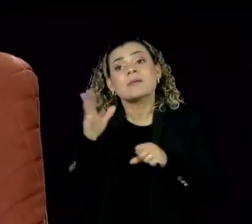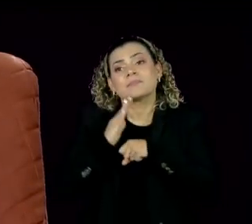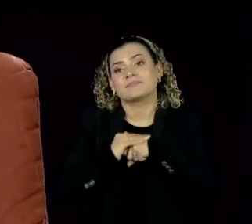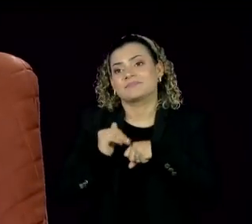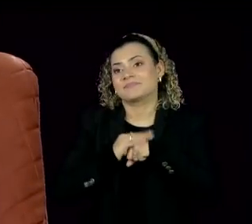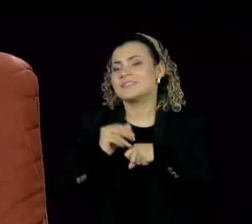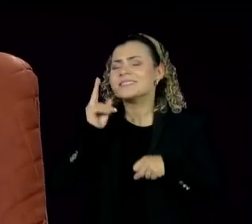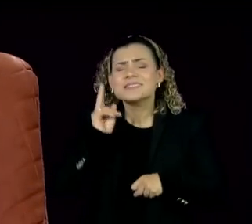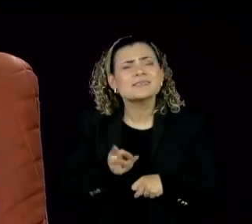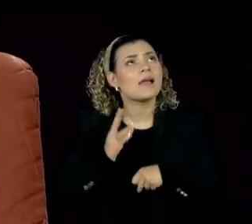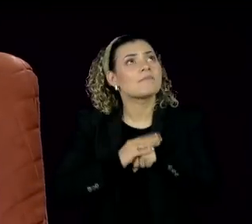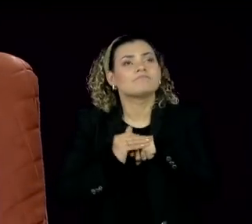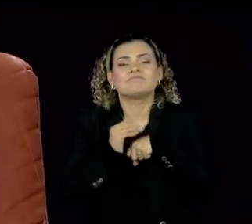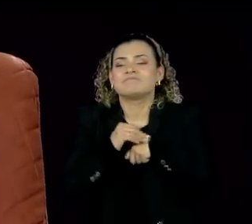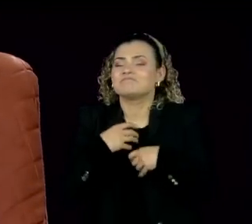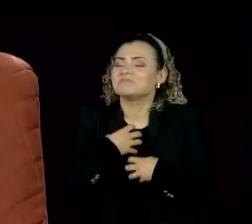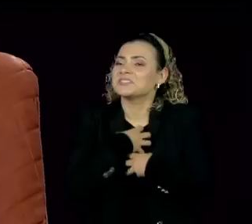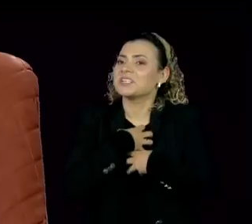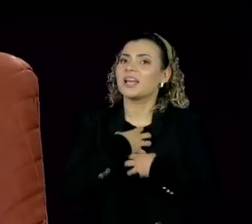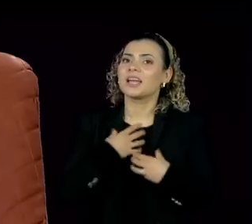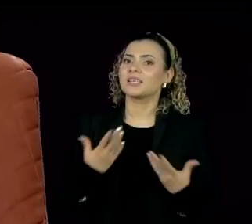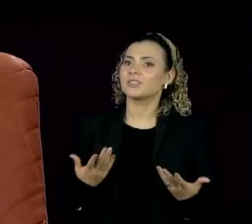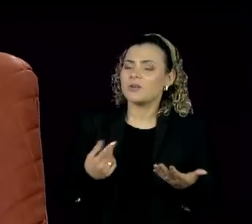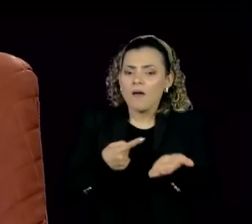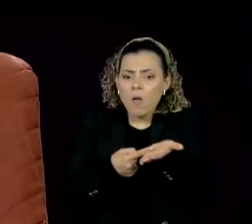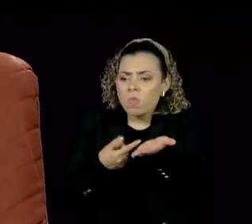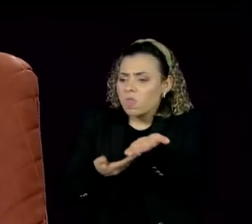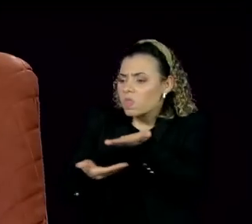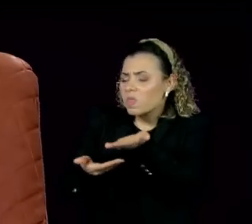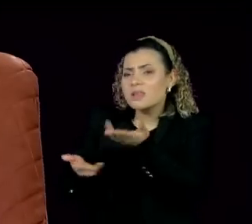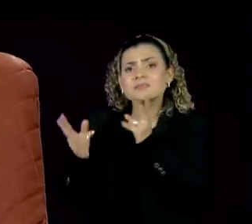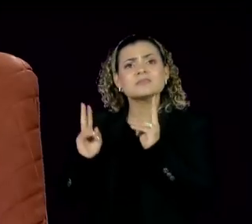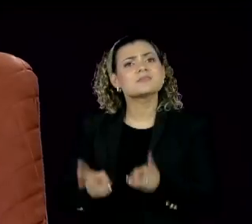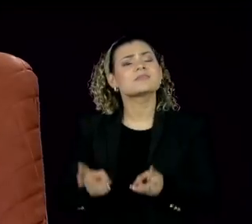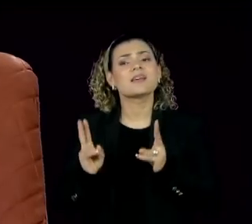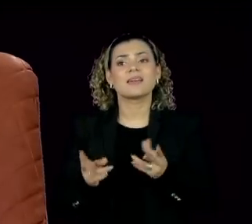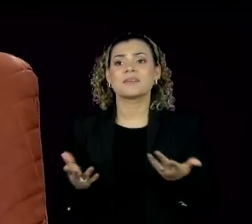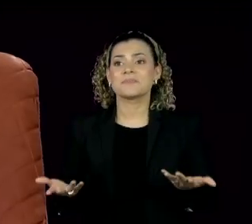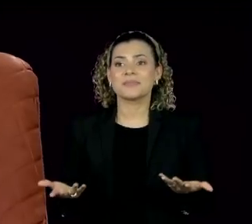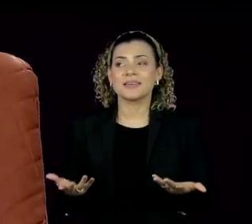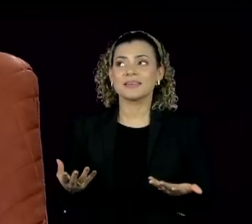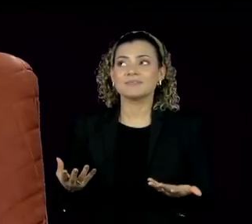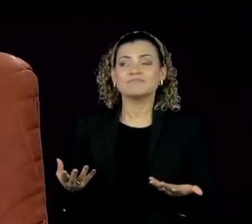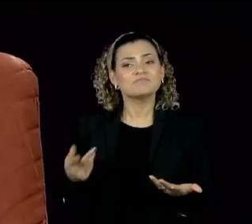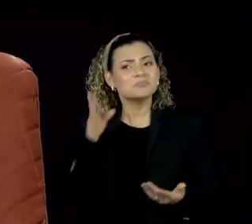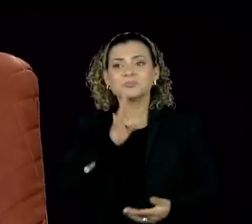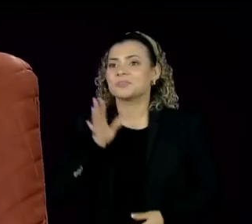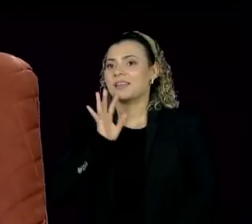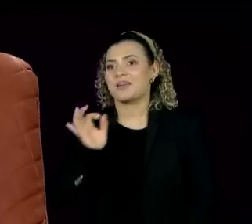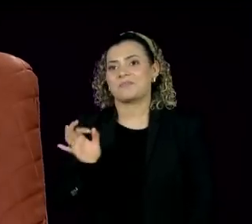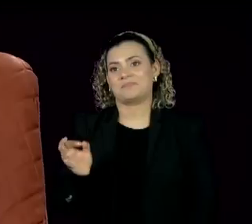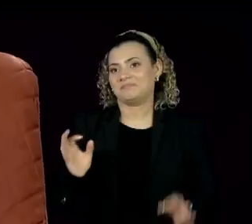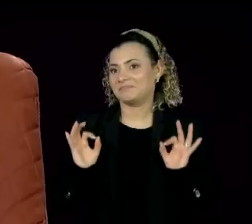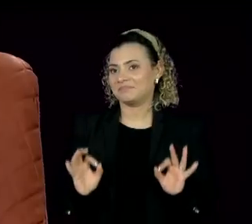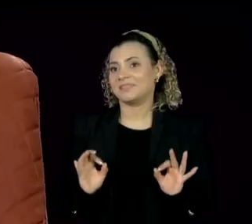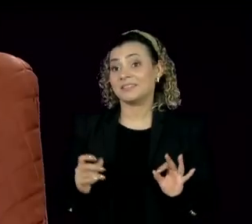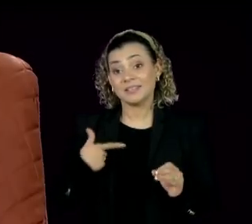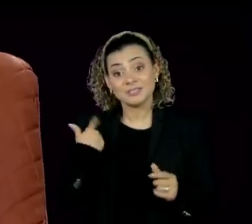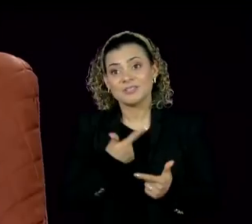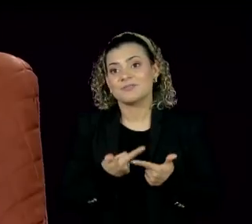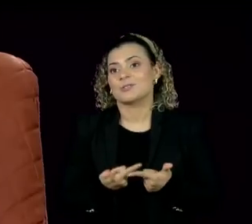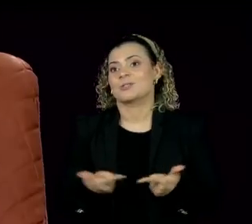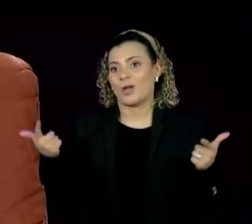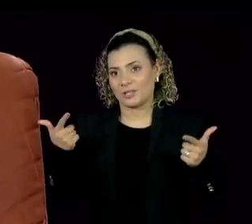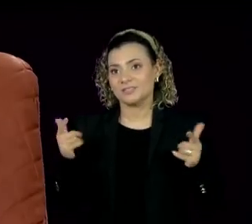afetivo, sabe? Era muito orgânico e muito muito bacana mesmo. A gente teve